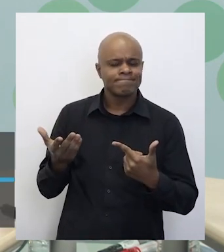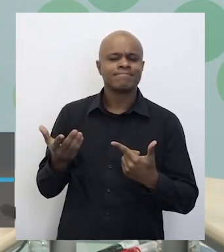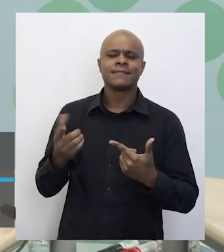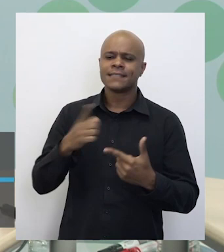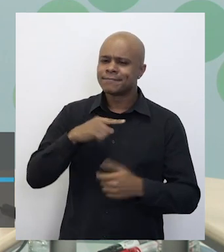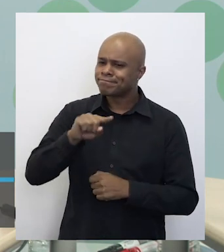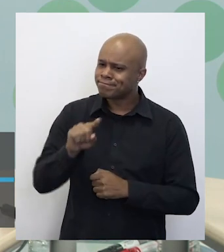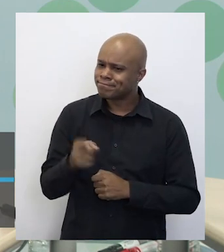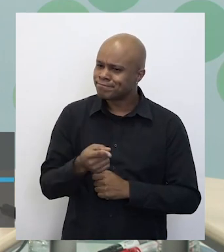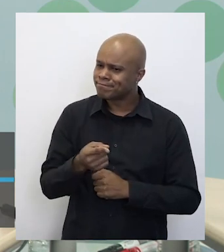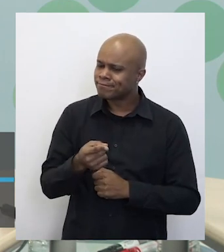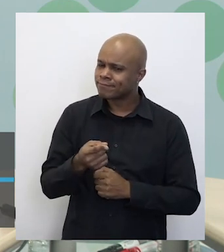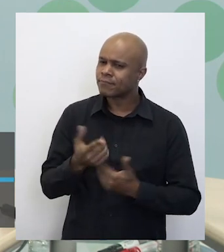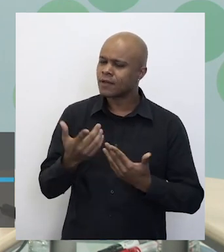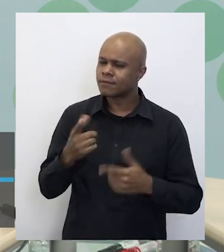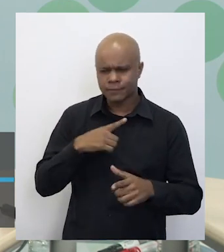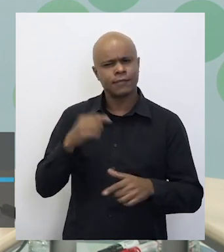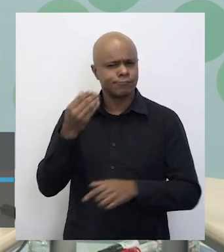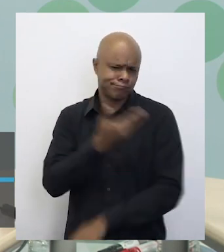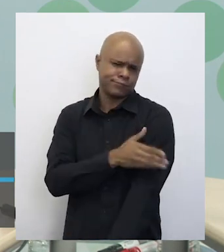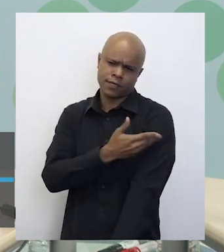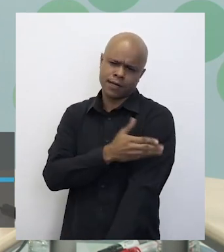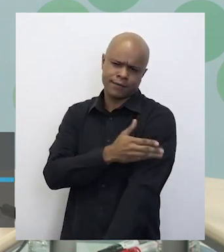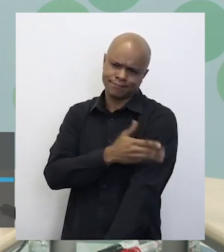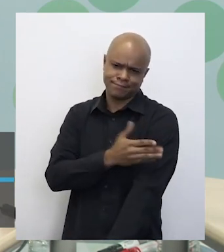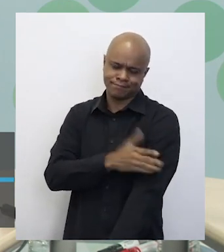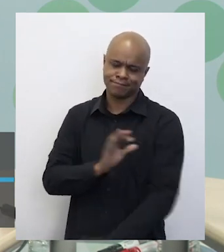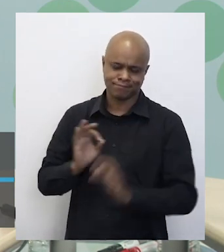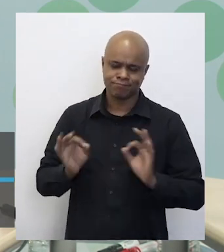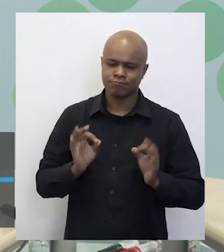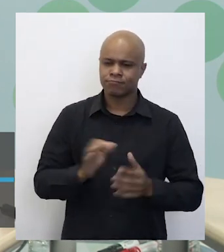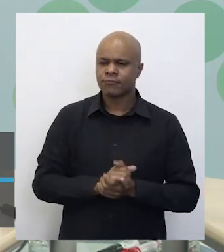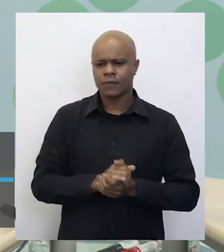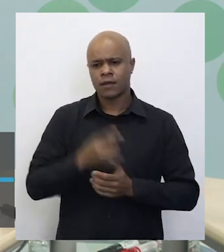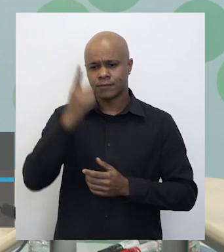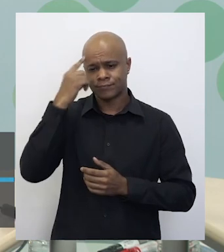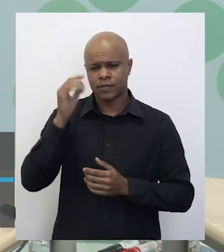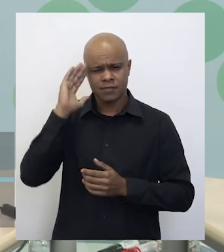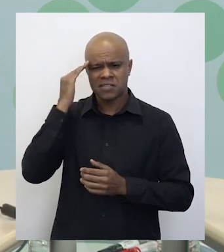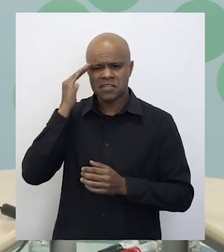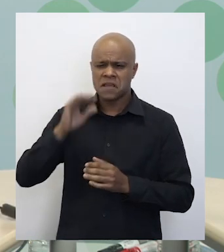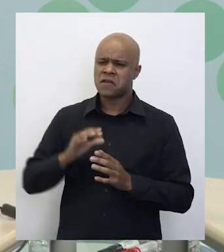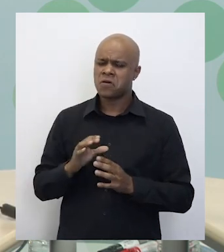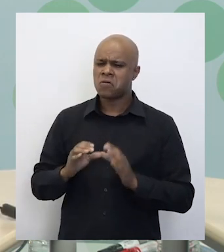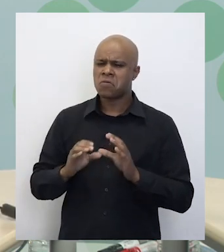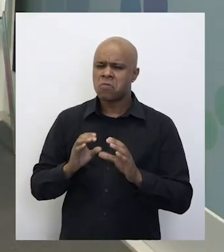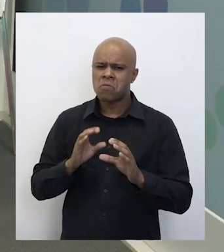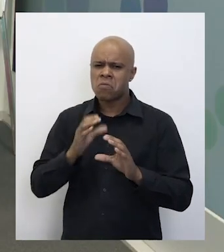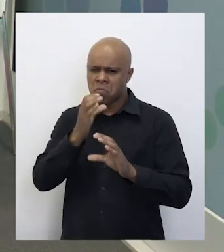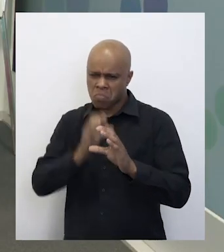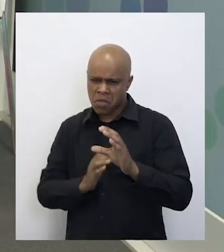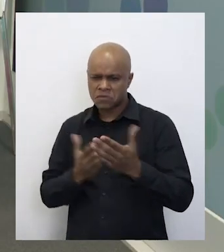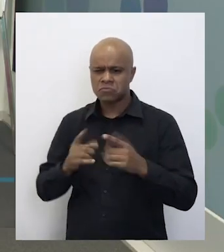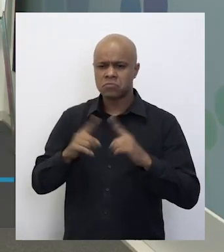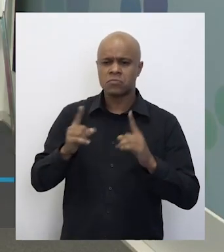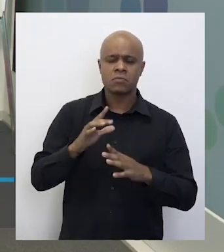vírgula. Então, isso é questão de exercício mesmo, né? Acho que a ideia da aula é entender mais o contexto, né? Sim, sim. Mas vamos trabalhar